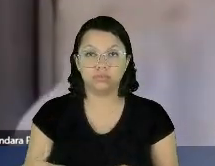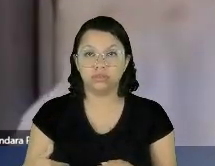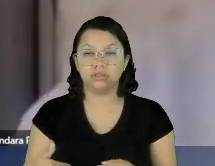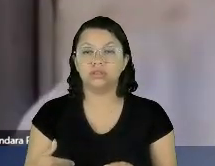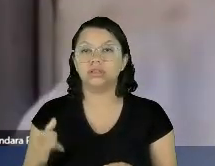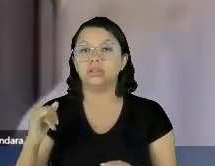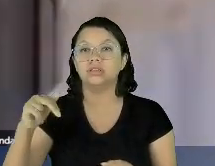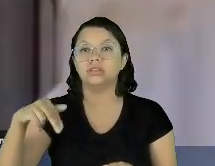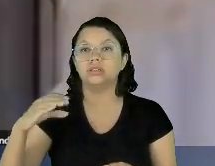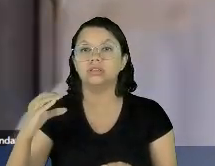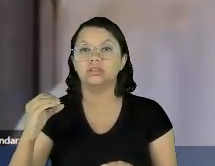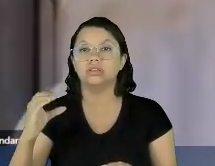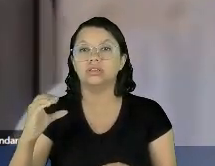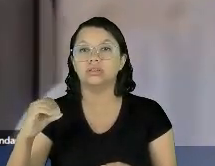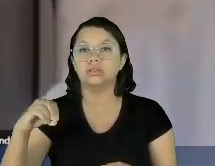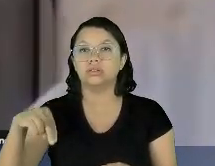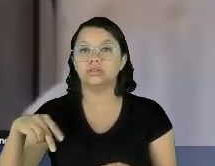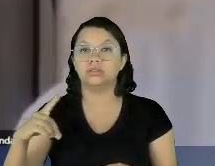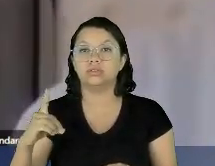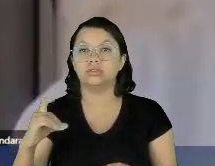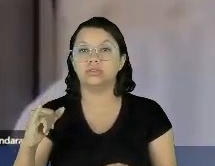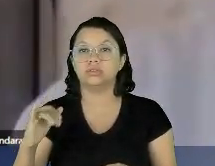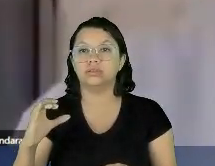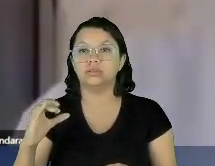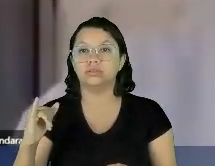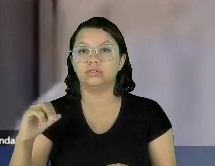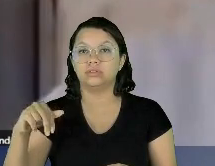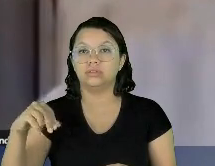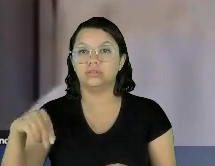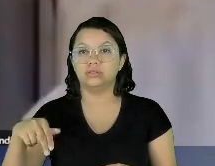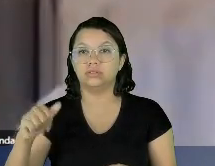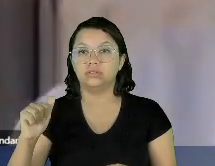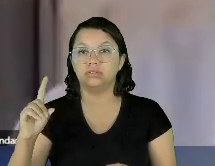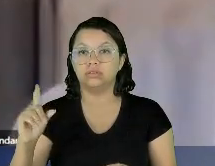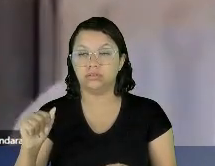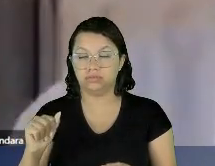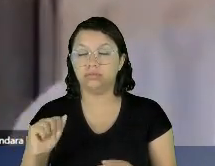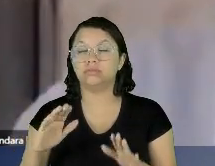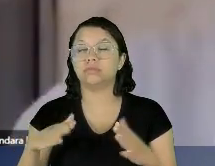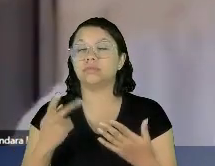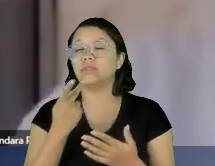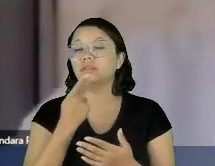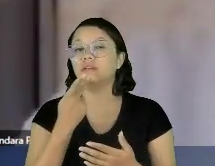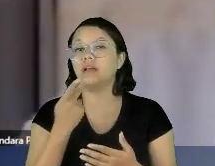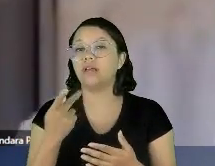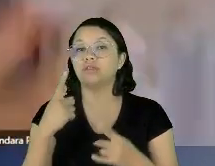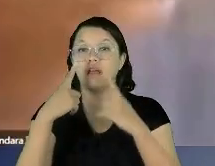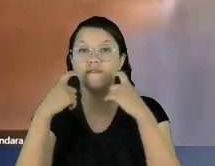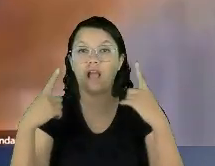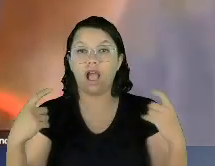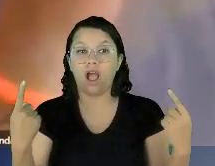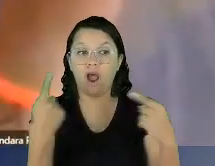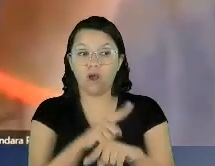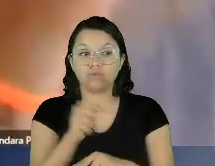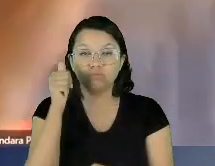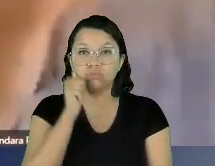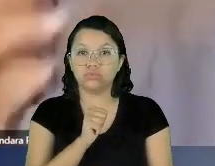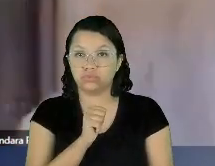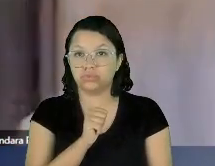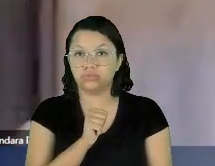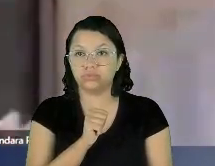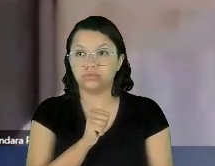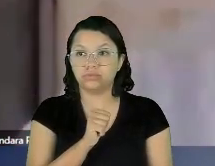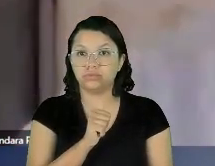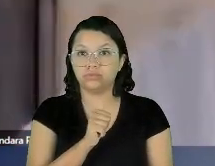pública incondicionada à representação da vítima. Então, quando nós falamos, né, sobre